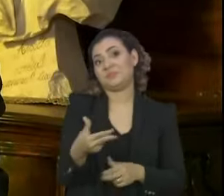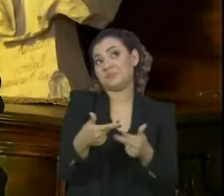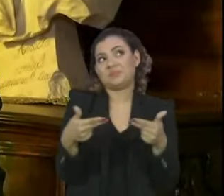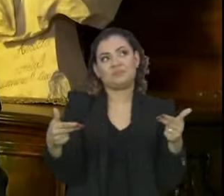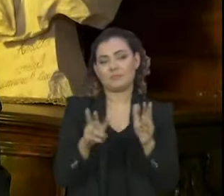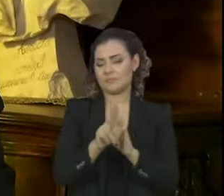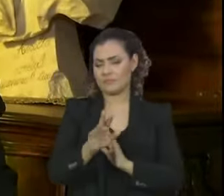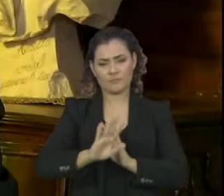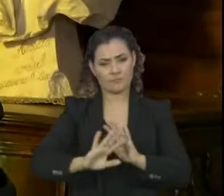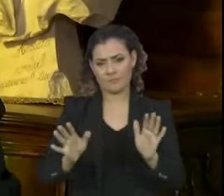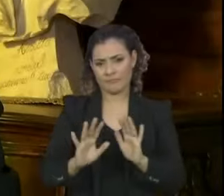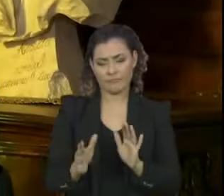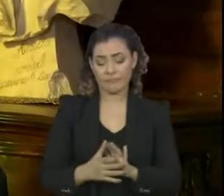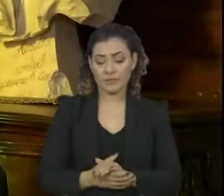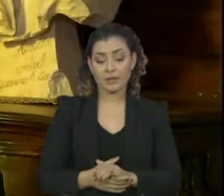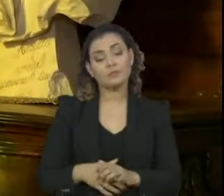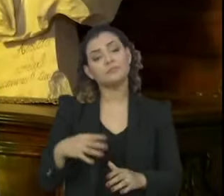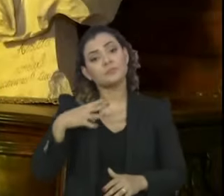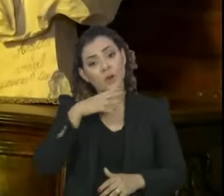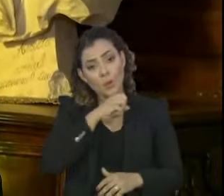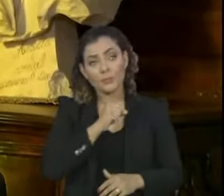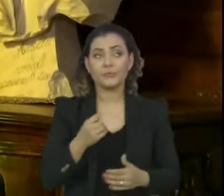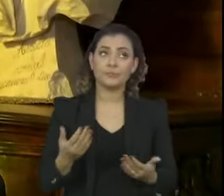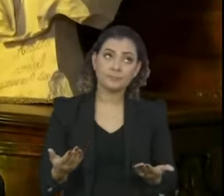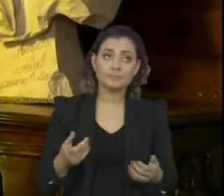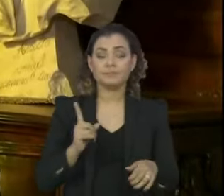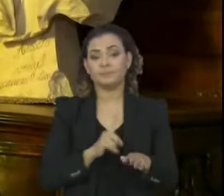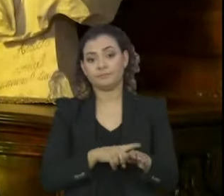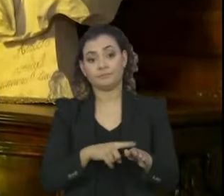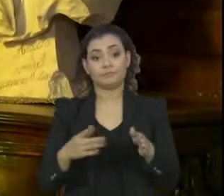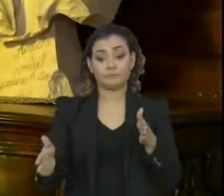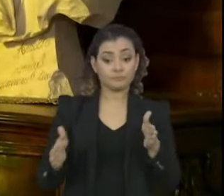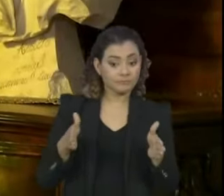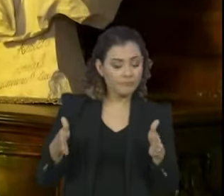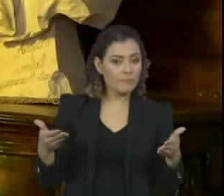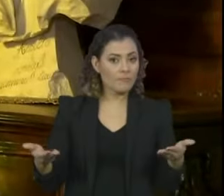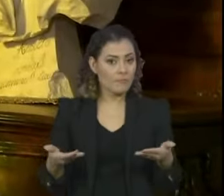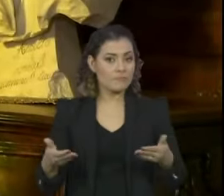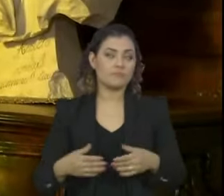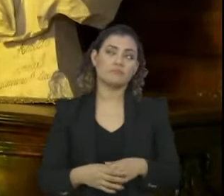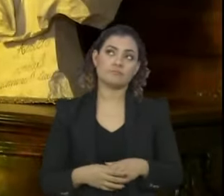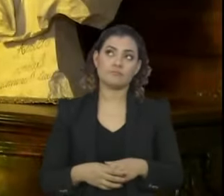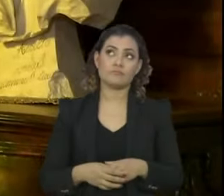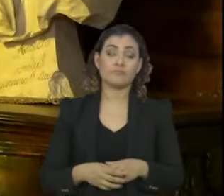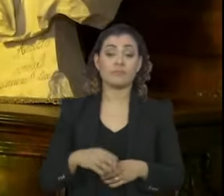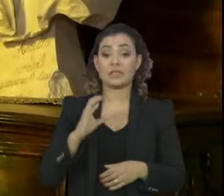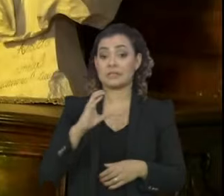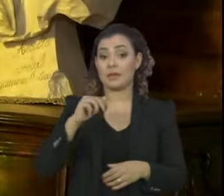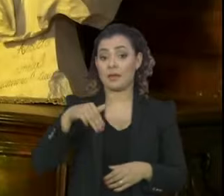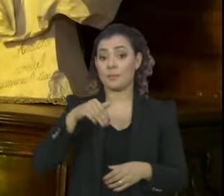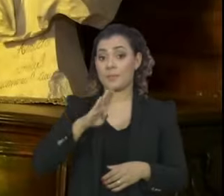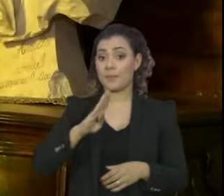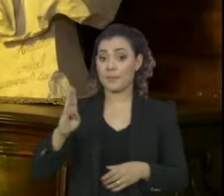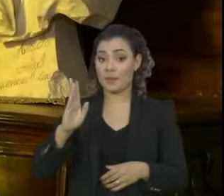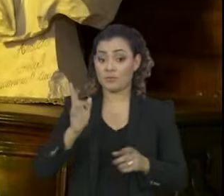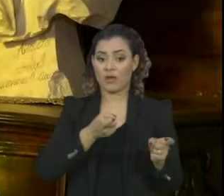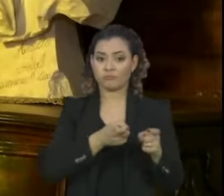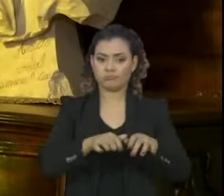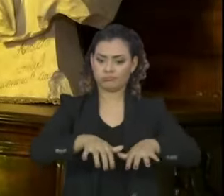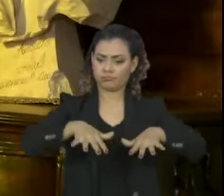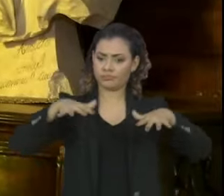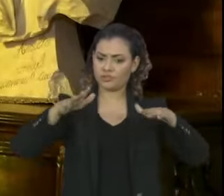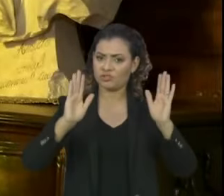E é claro que neste neste momento que em que Assembleia da CNBB está reunida